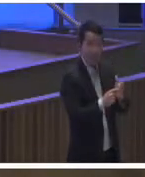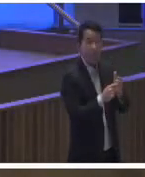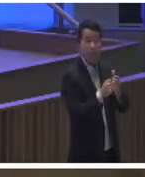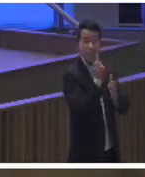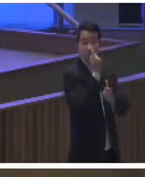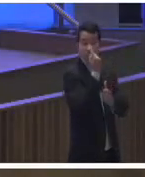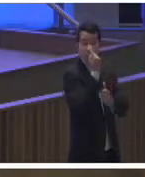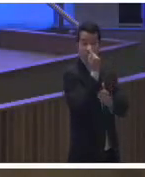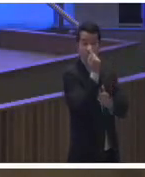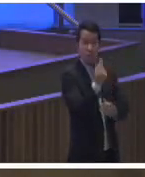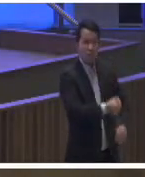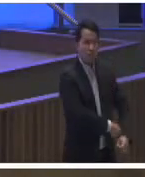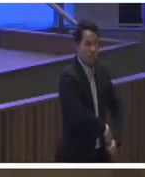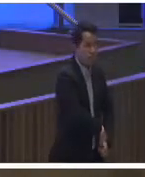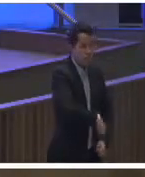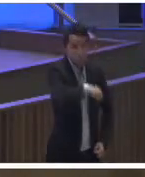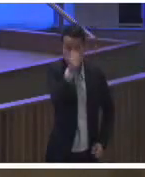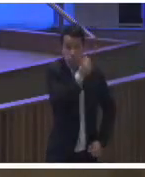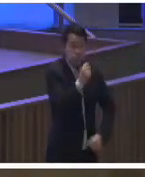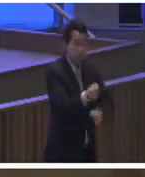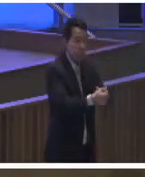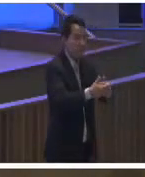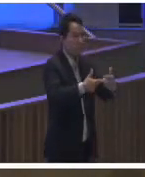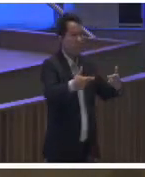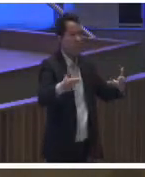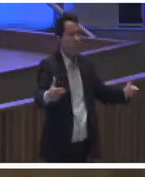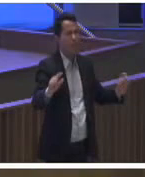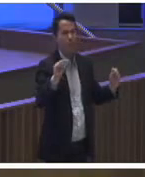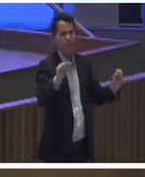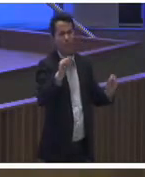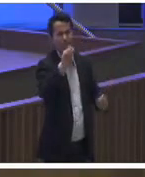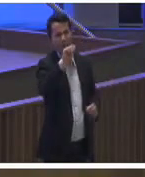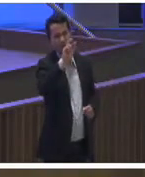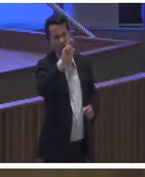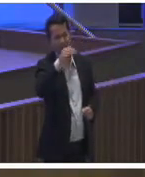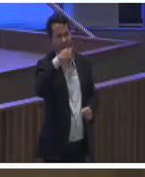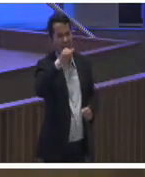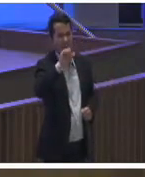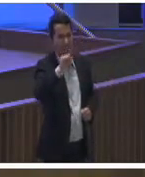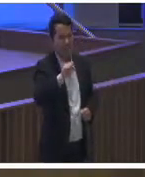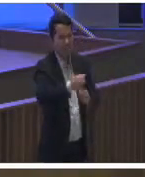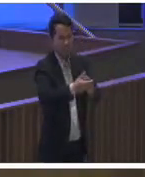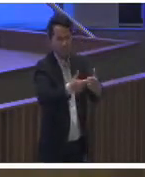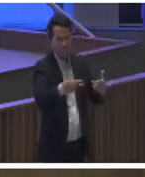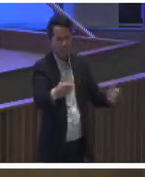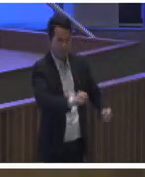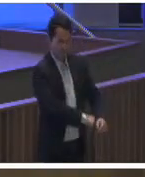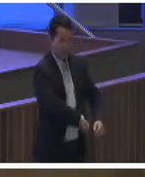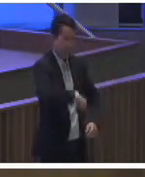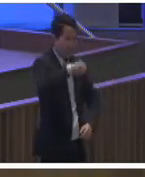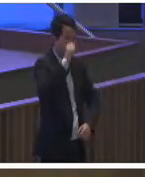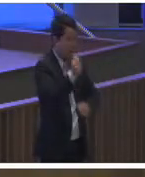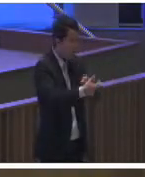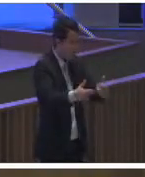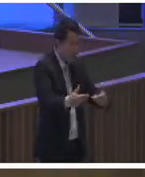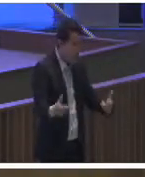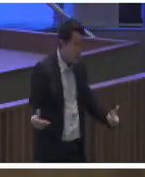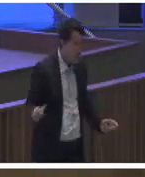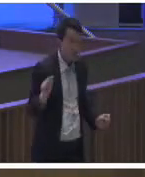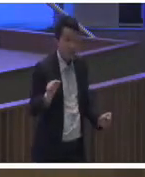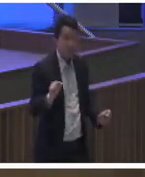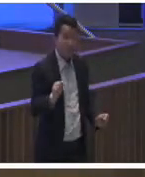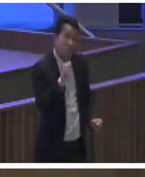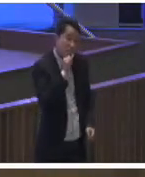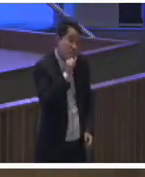de Deus são os carismas. Ele diz, olha, as armas não são humanas, elas vieram de Deus. Como é que Deus está